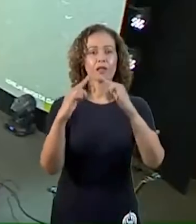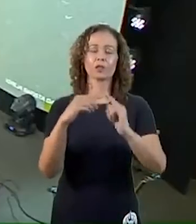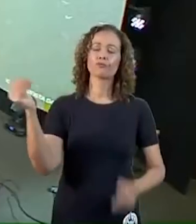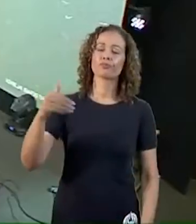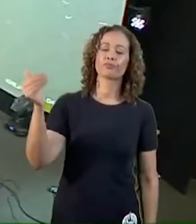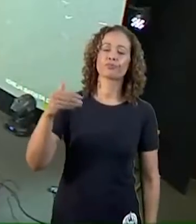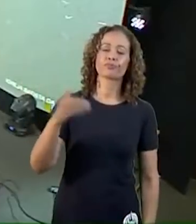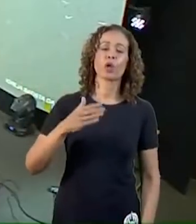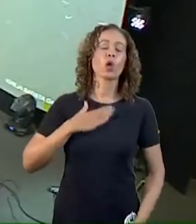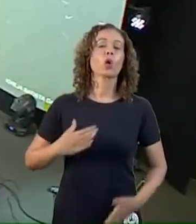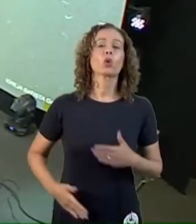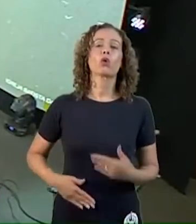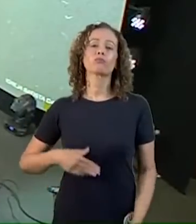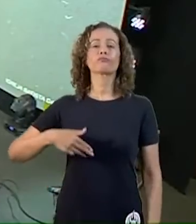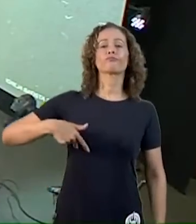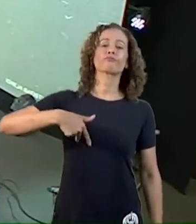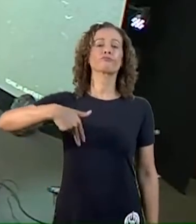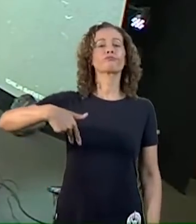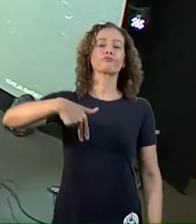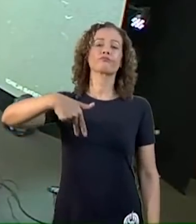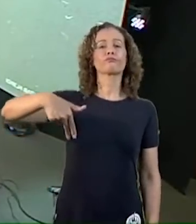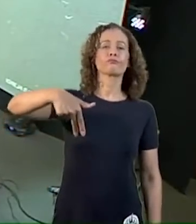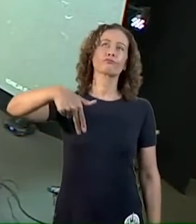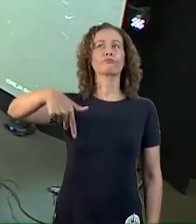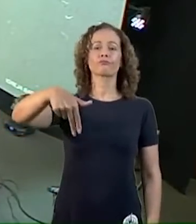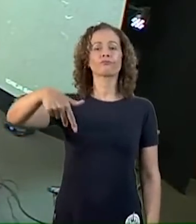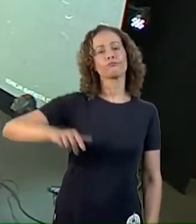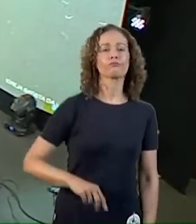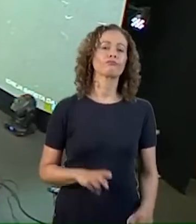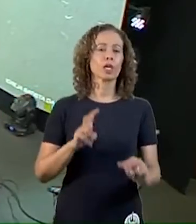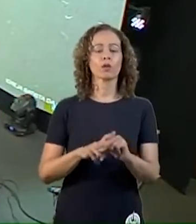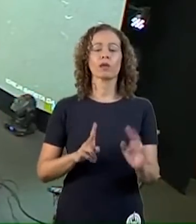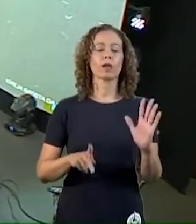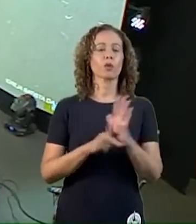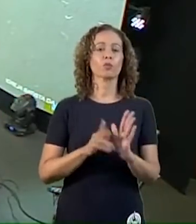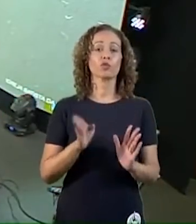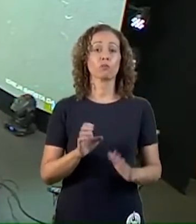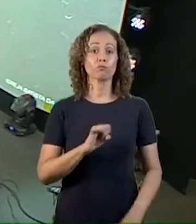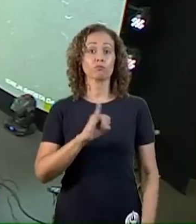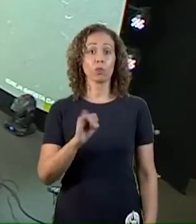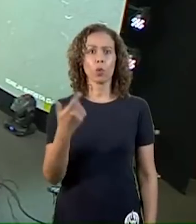sozinho assim, ó. Ela já tem um lugar que ela senta. Se tiver alguém sentado no lugar dela, ela fica brava.